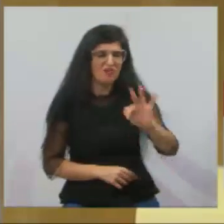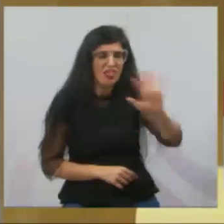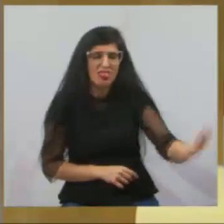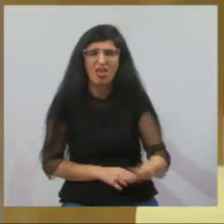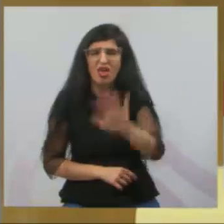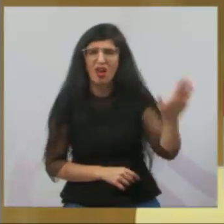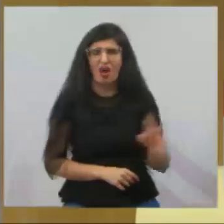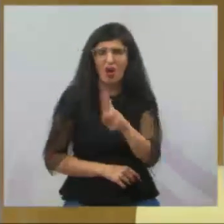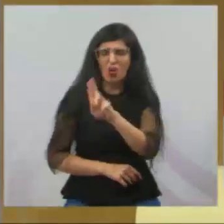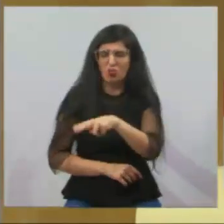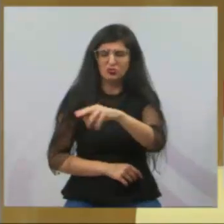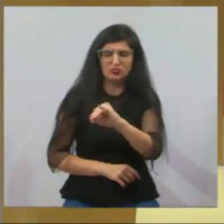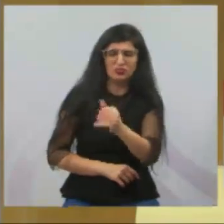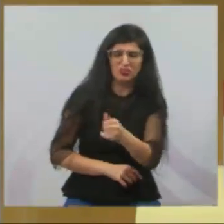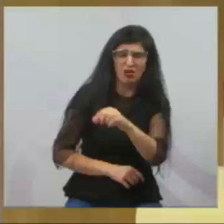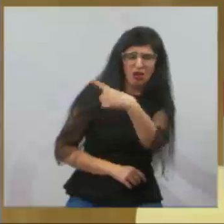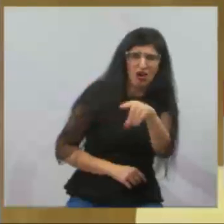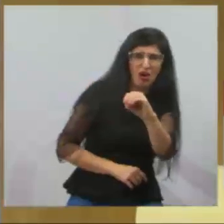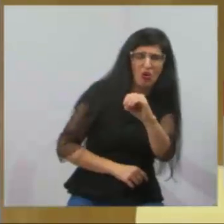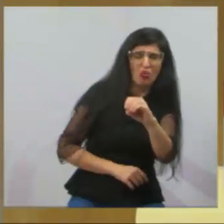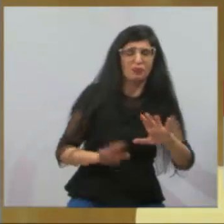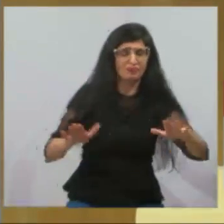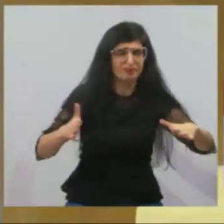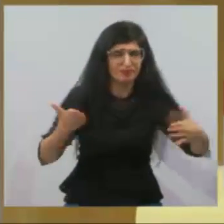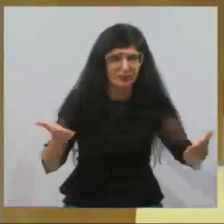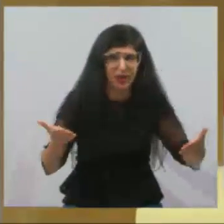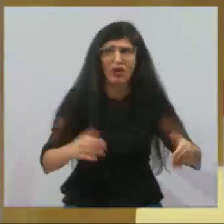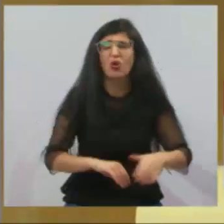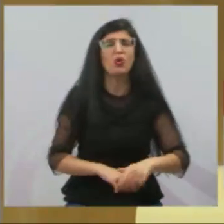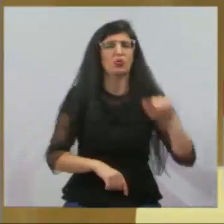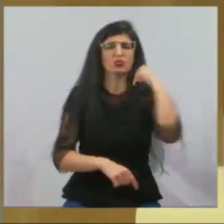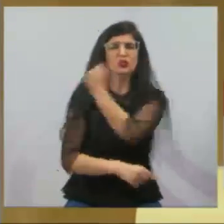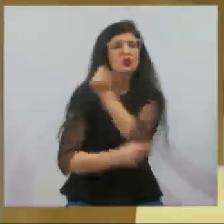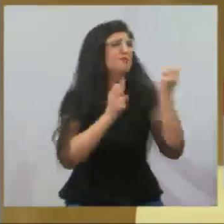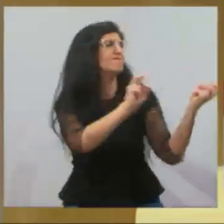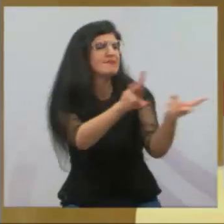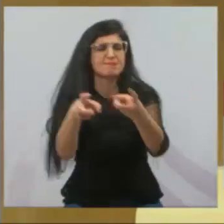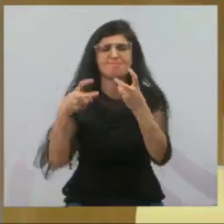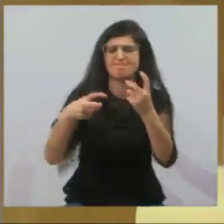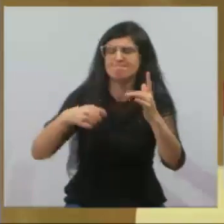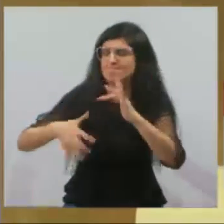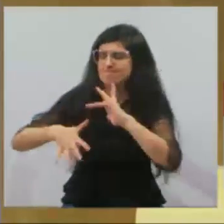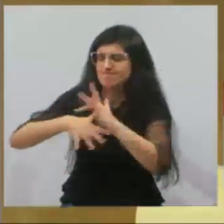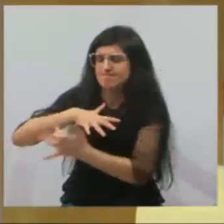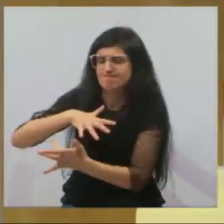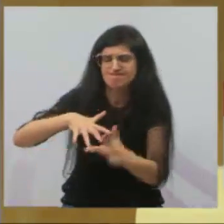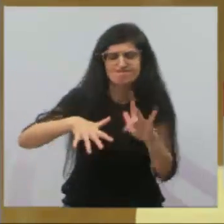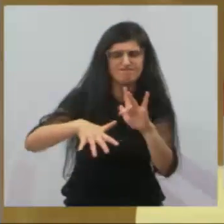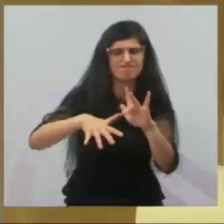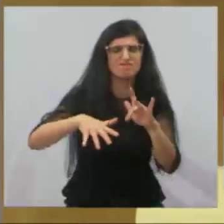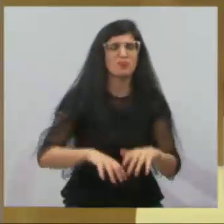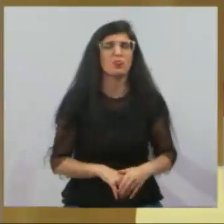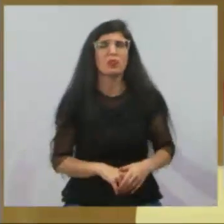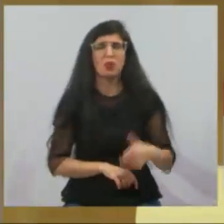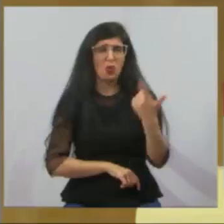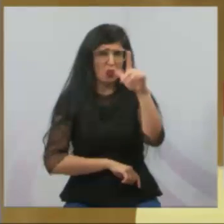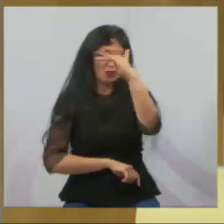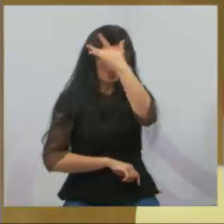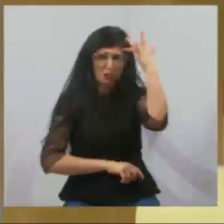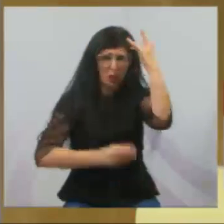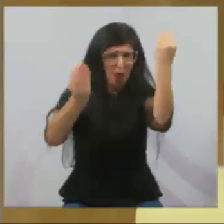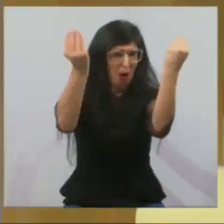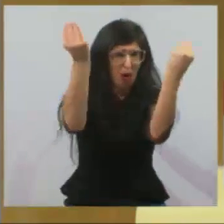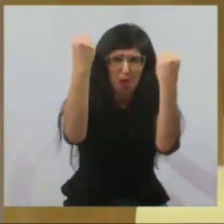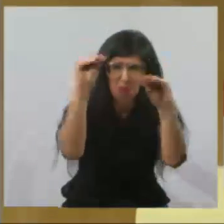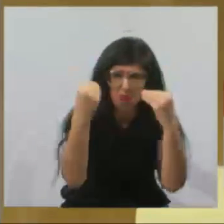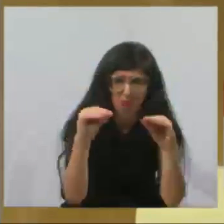têm coragem de esclarecer para as pessoas, que a gente percebe aí na rede social, por exemplo, e com certeza alguém vai falar um monte de bobeira que